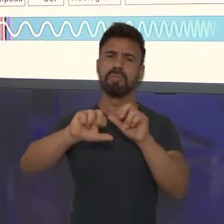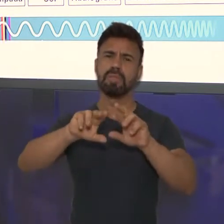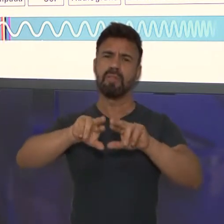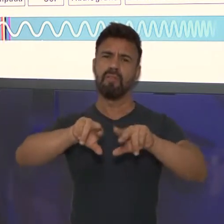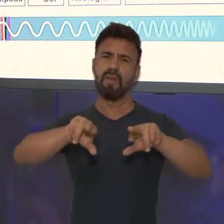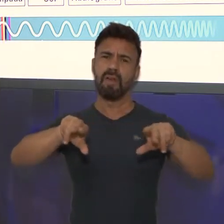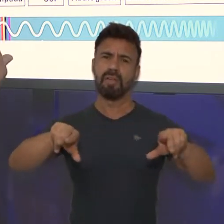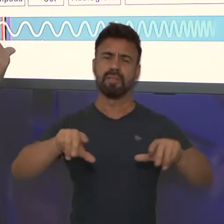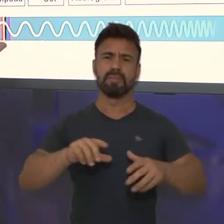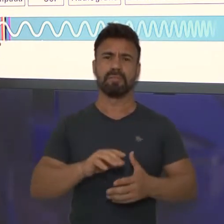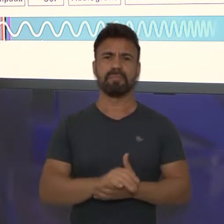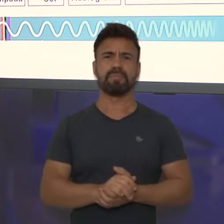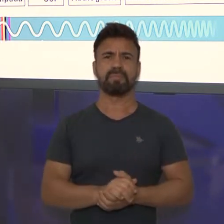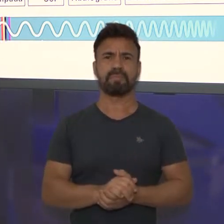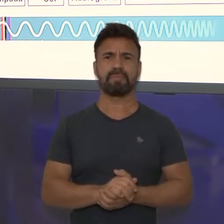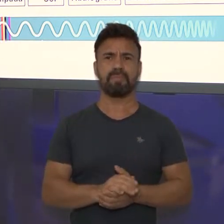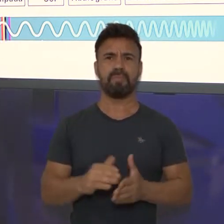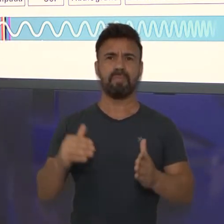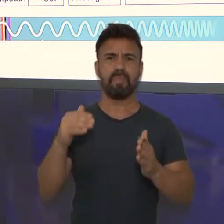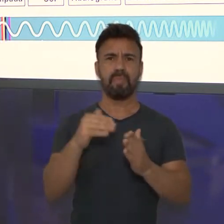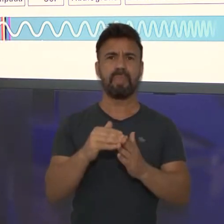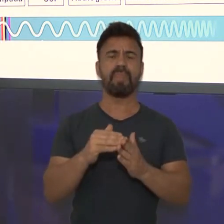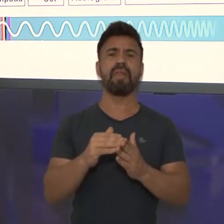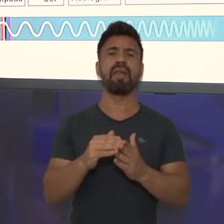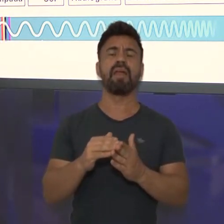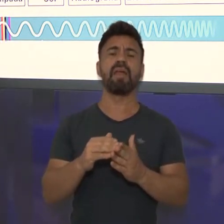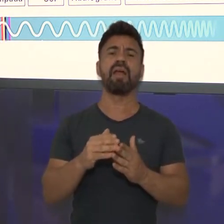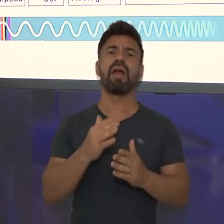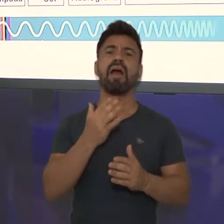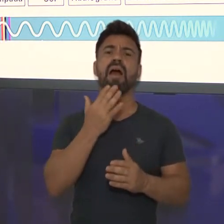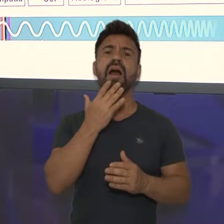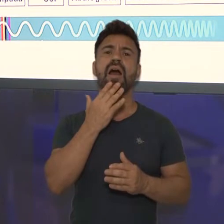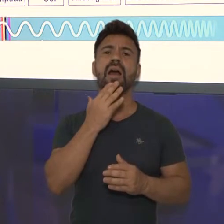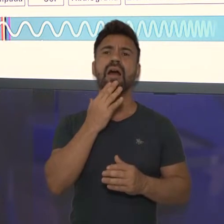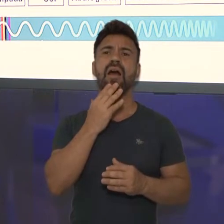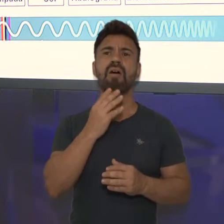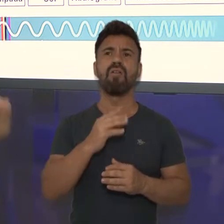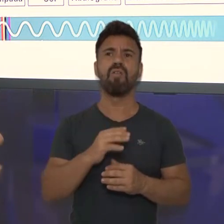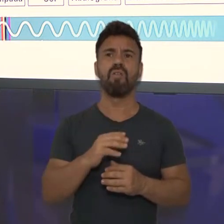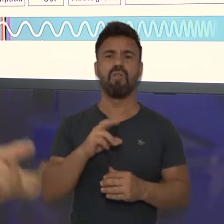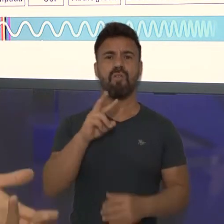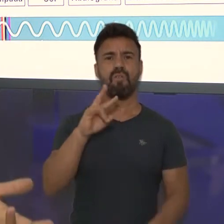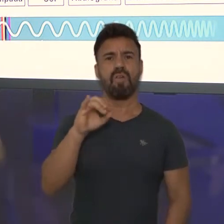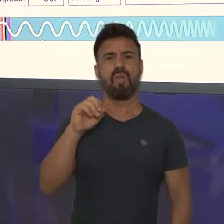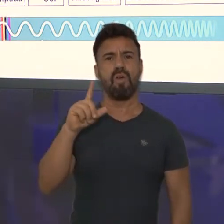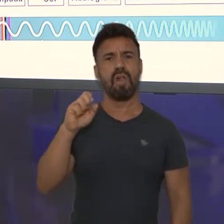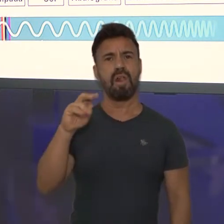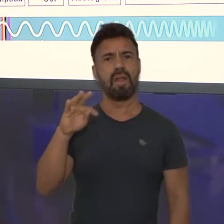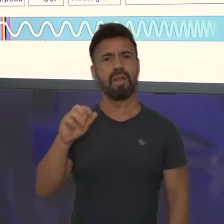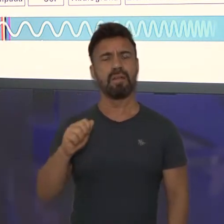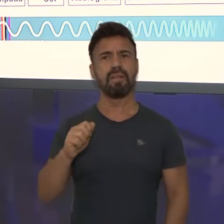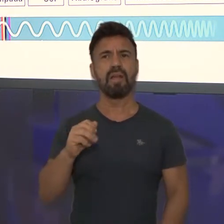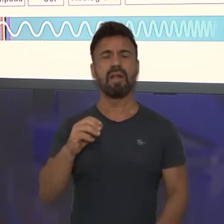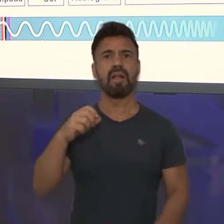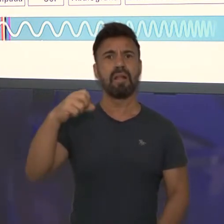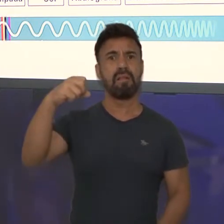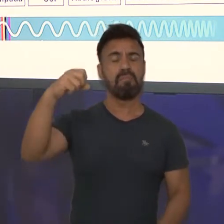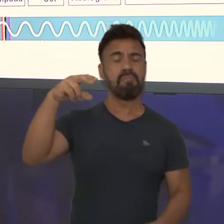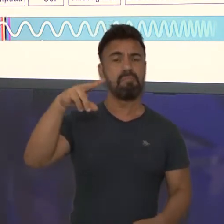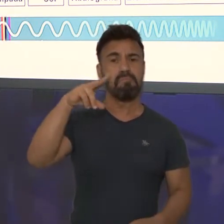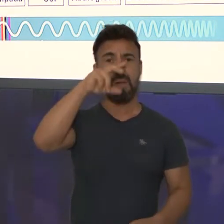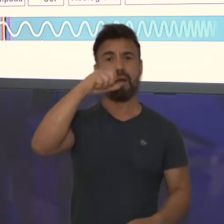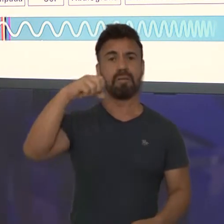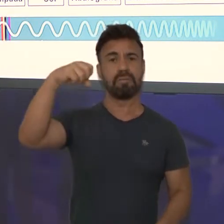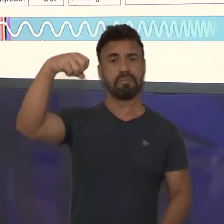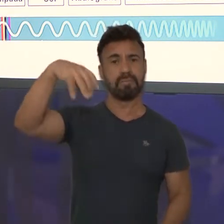aqui na cor violeta, né, que são as ondas de luz que têm maior